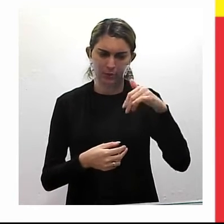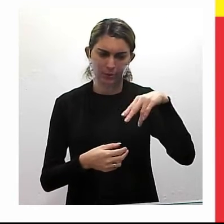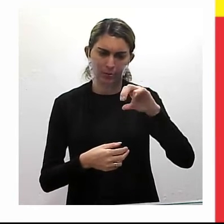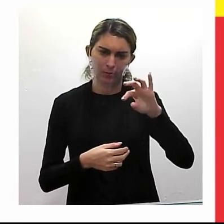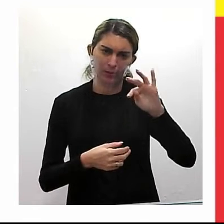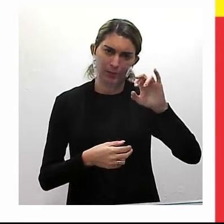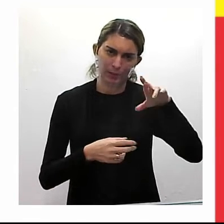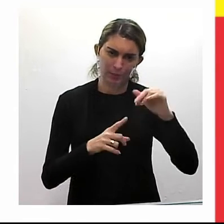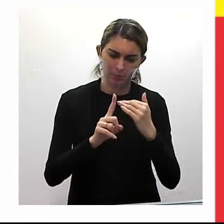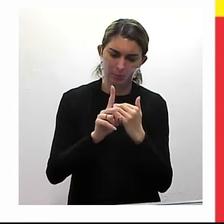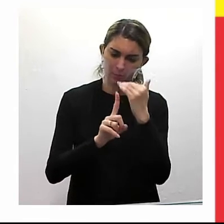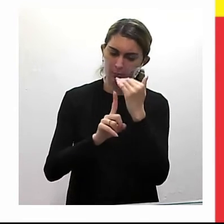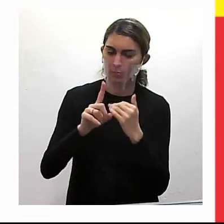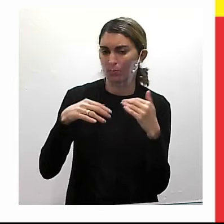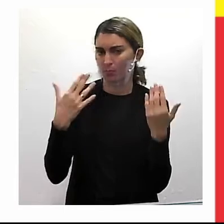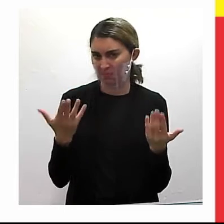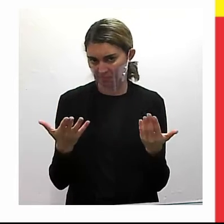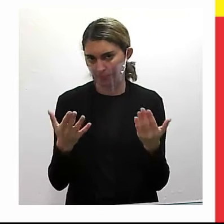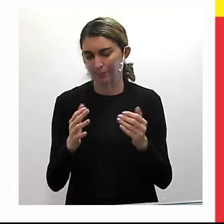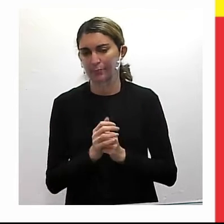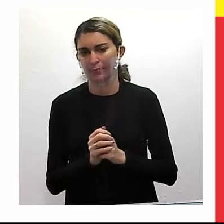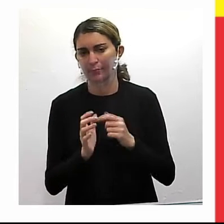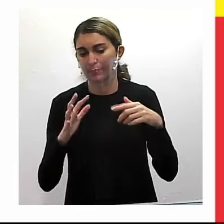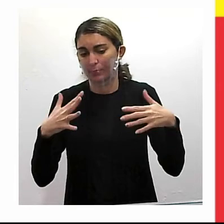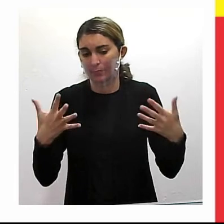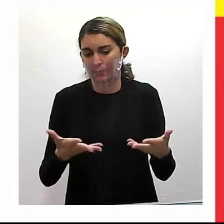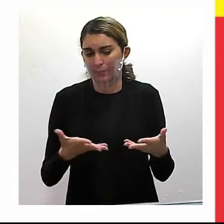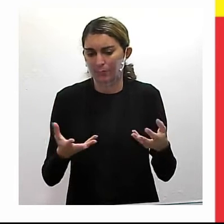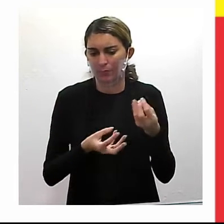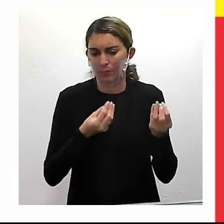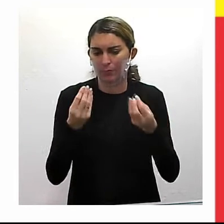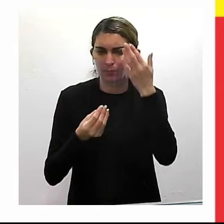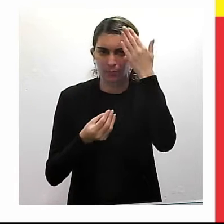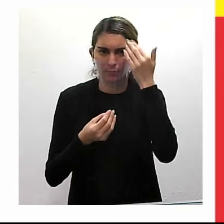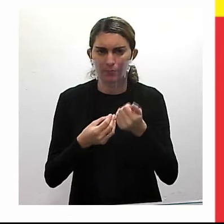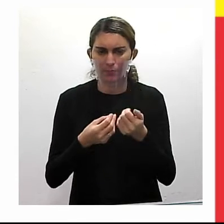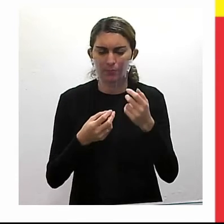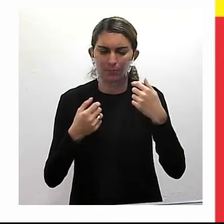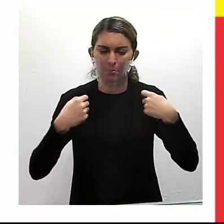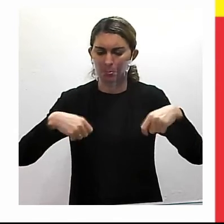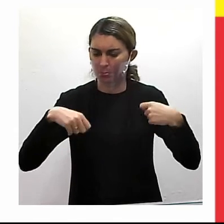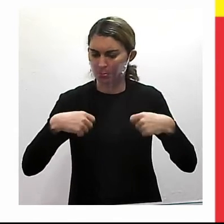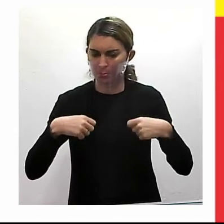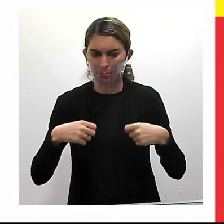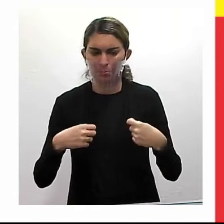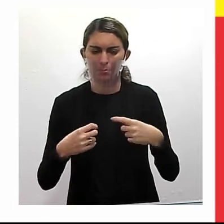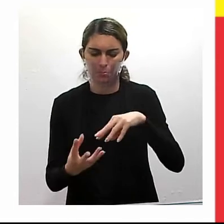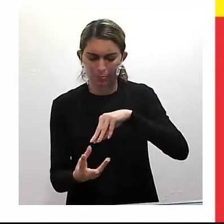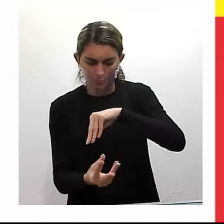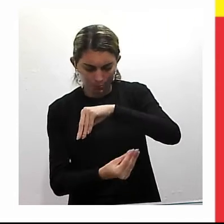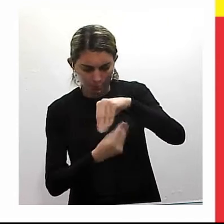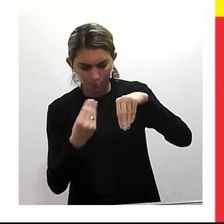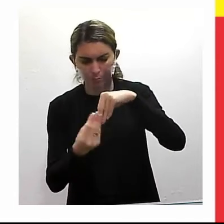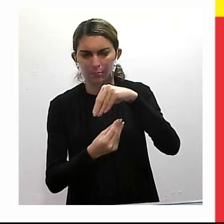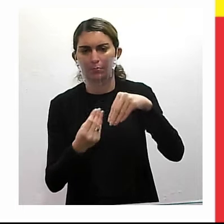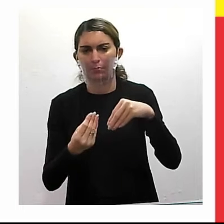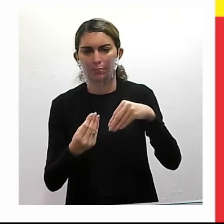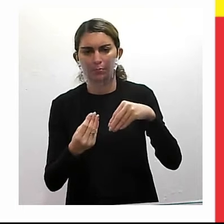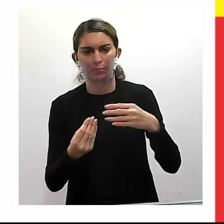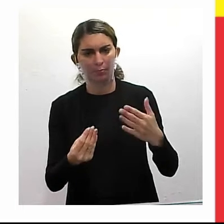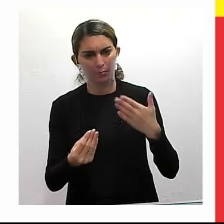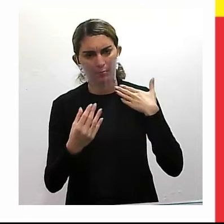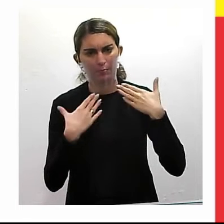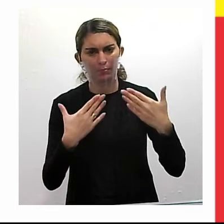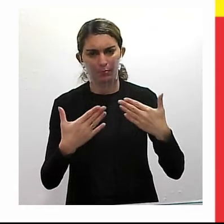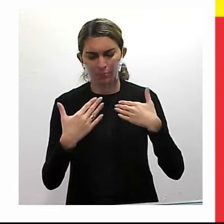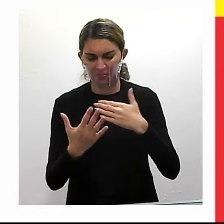dissolução exotérmica. Beleza aí, pessoal? Então, como a gente sabe que eu precisei adicionar calor,